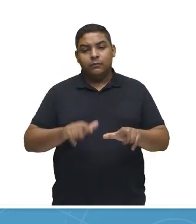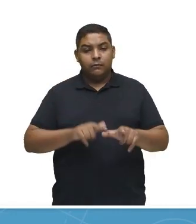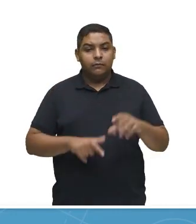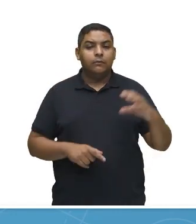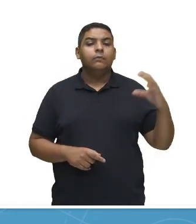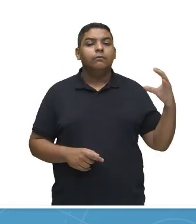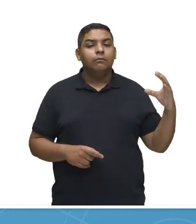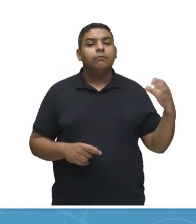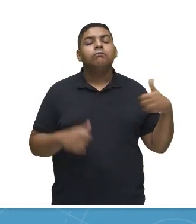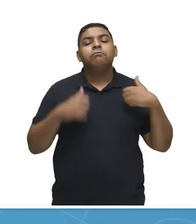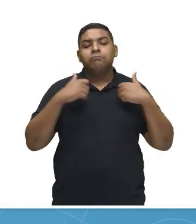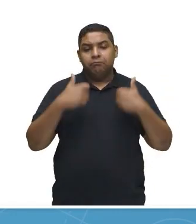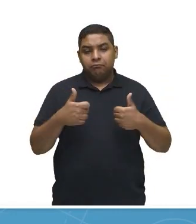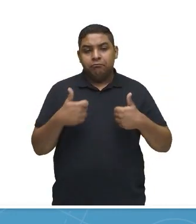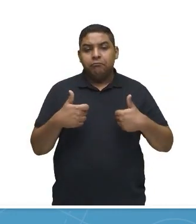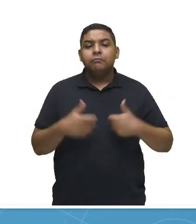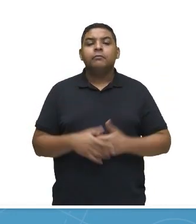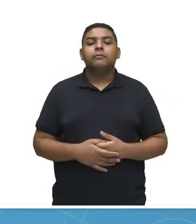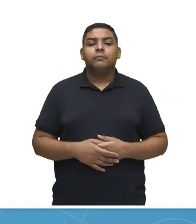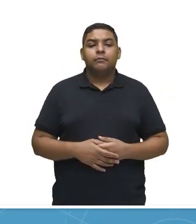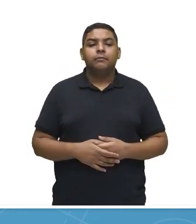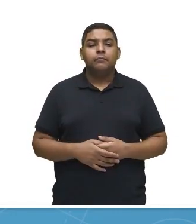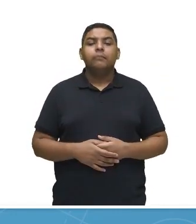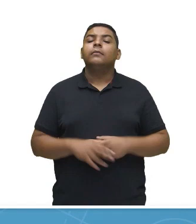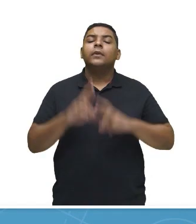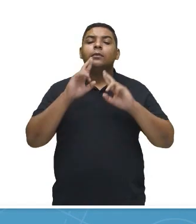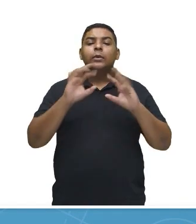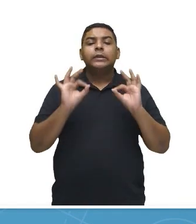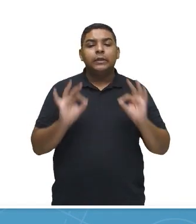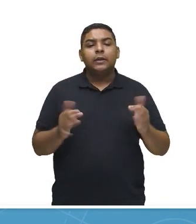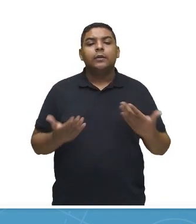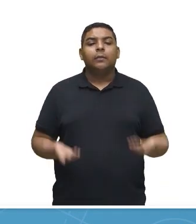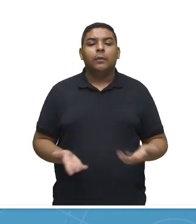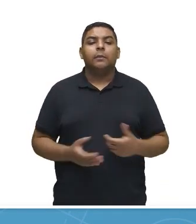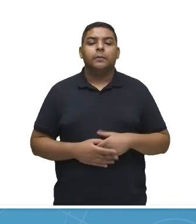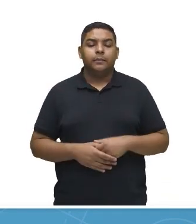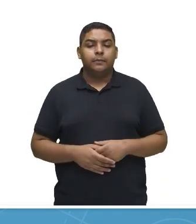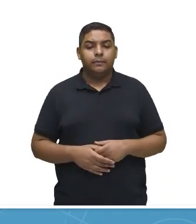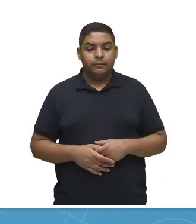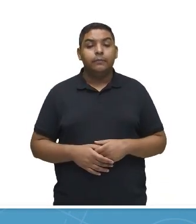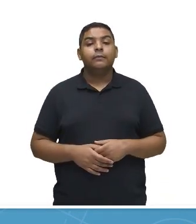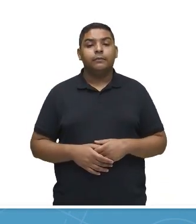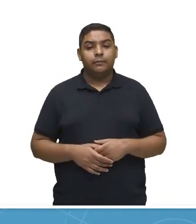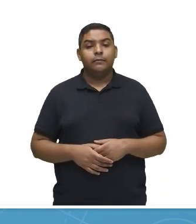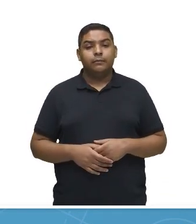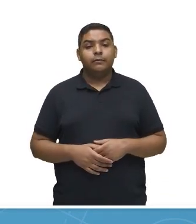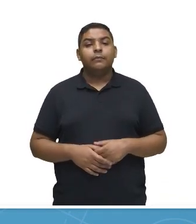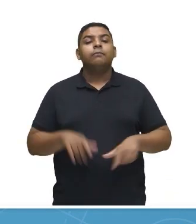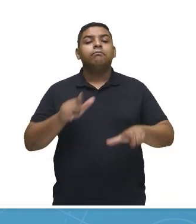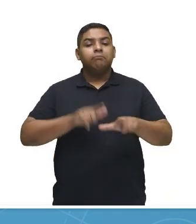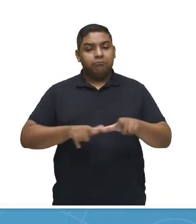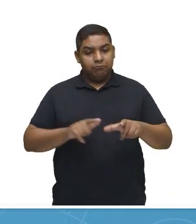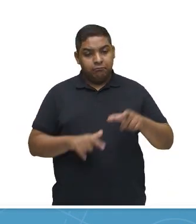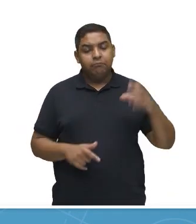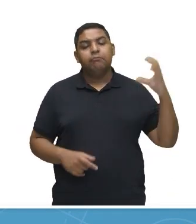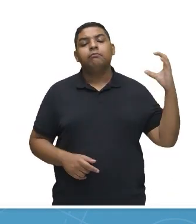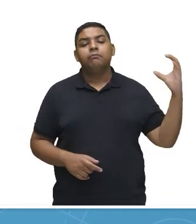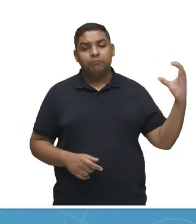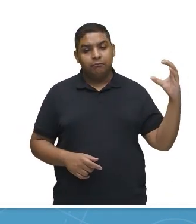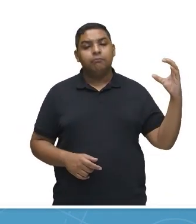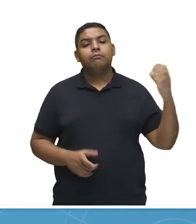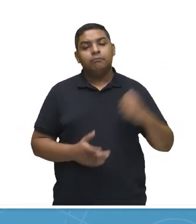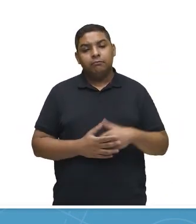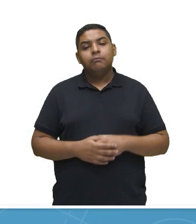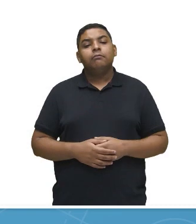é isso. Muito bem. Então, bora lá, a resposta correta? Muito bem, vocês colocaram a letra C como a resposta correta